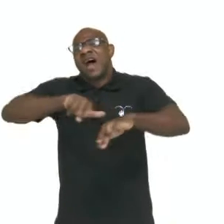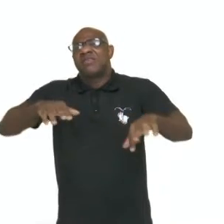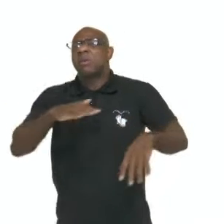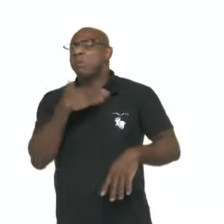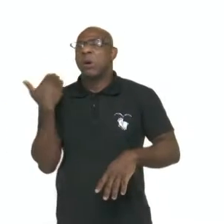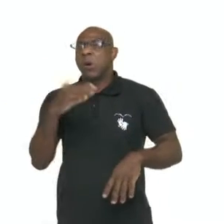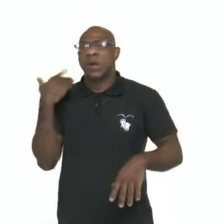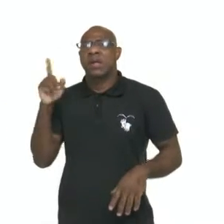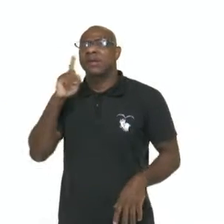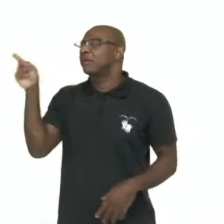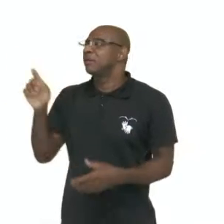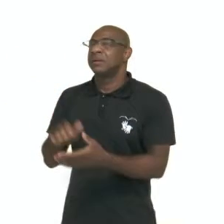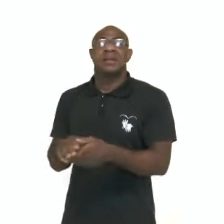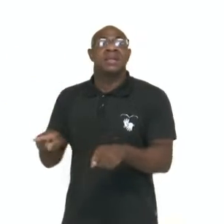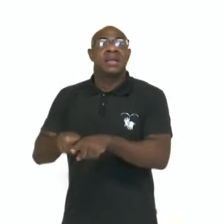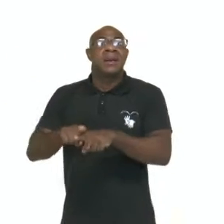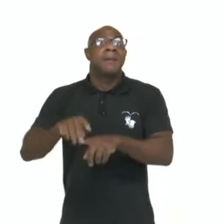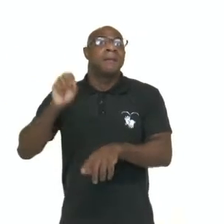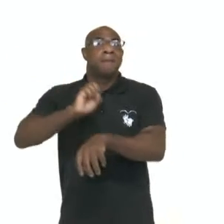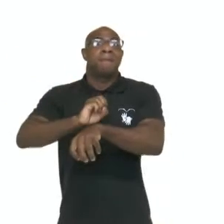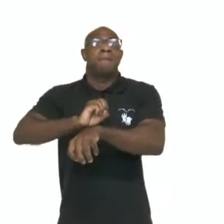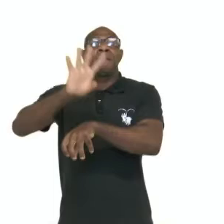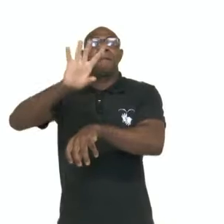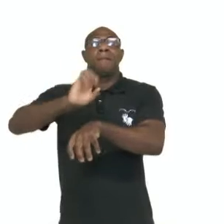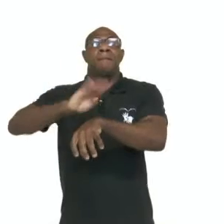também baleias, né, como vocês estão vendo ali,